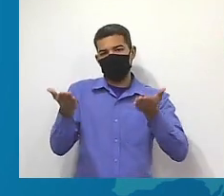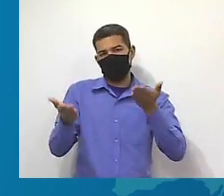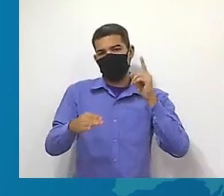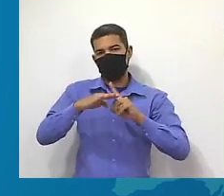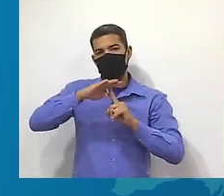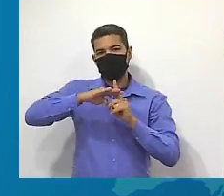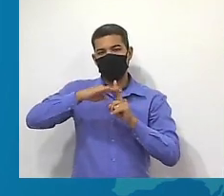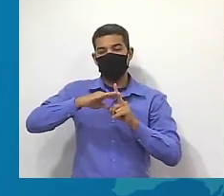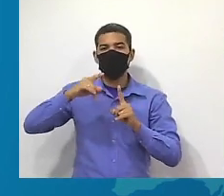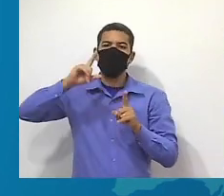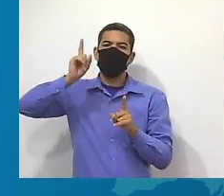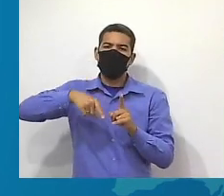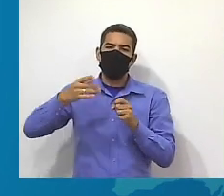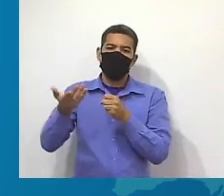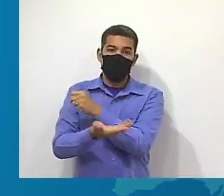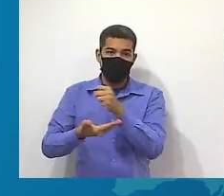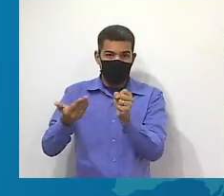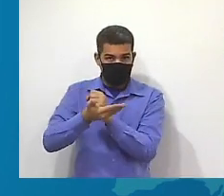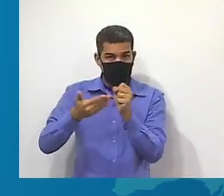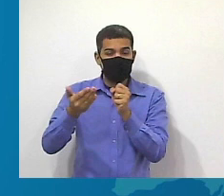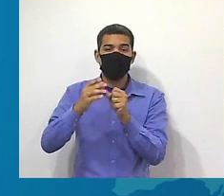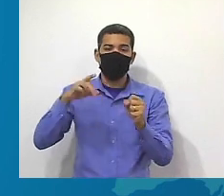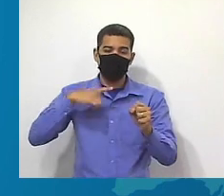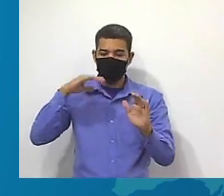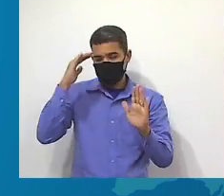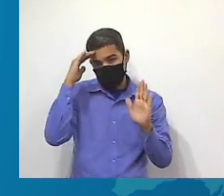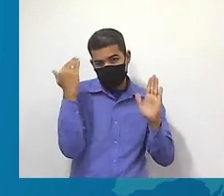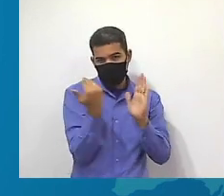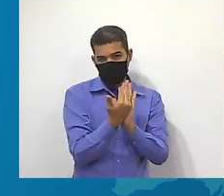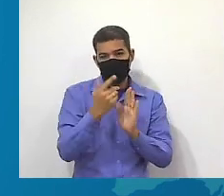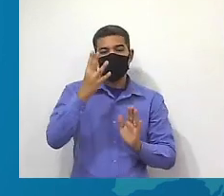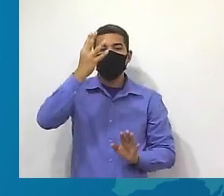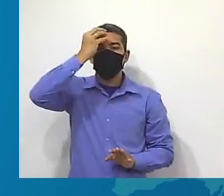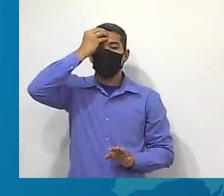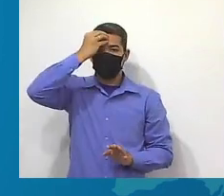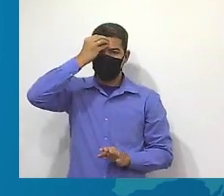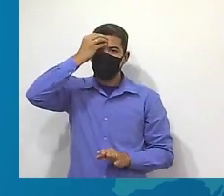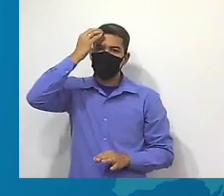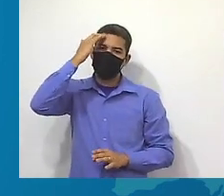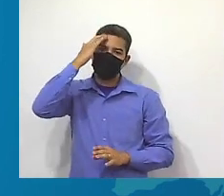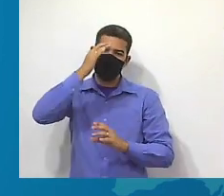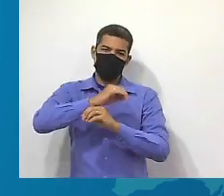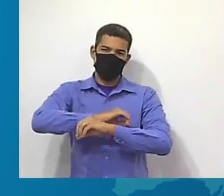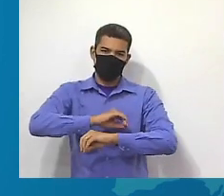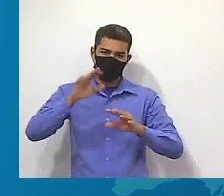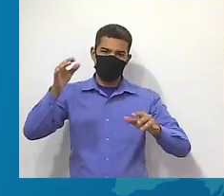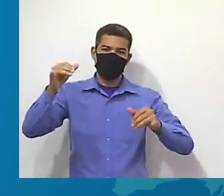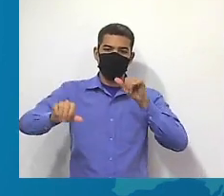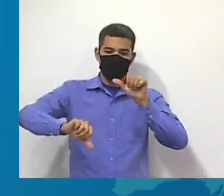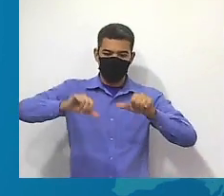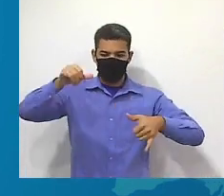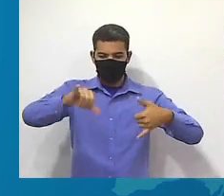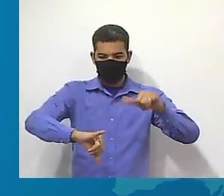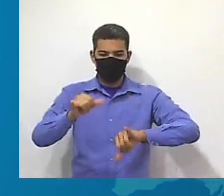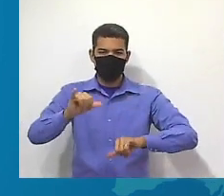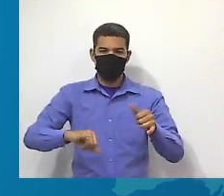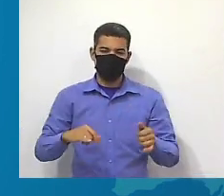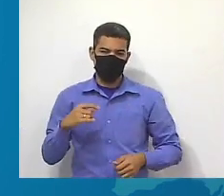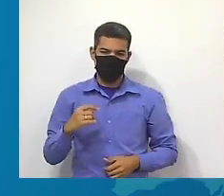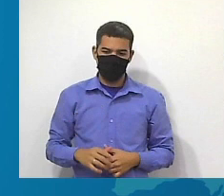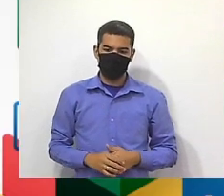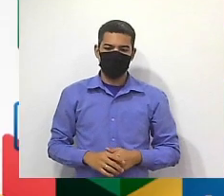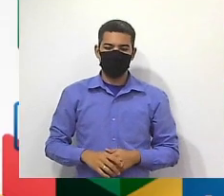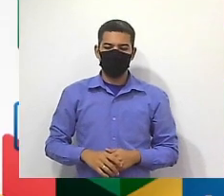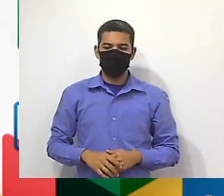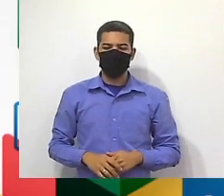térmico. Então, esse é um princípio basilar que a gente precisa ter em mente para entender as reações químicas, tá? Não o bastante,